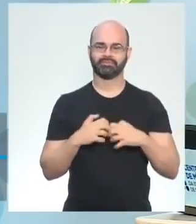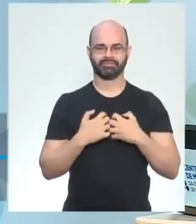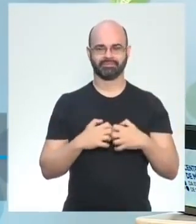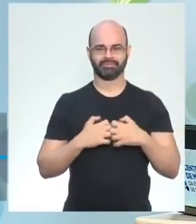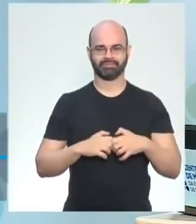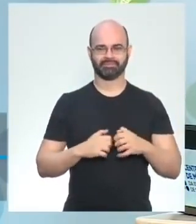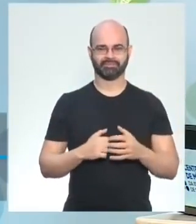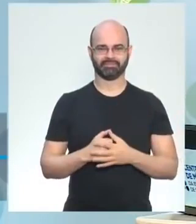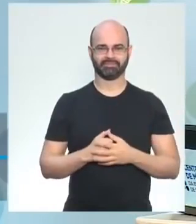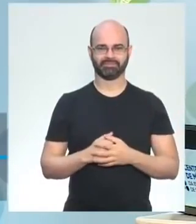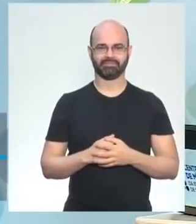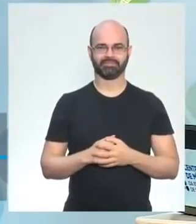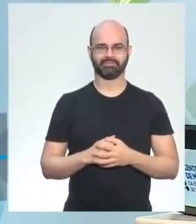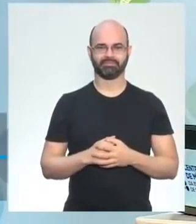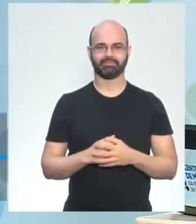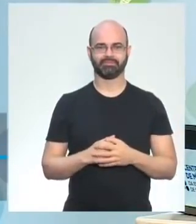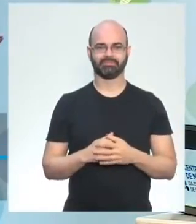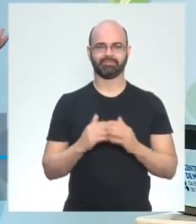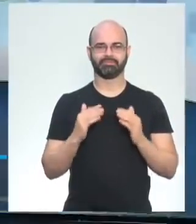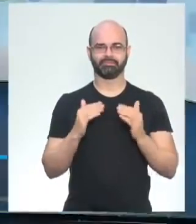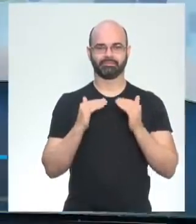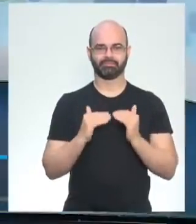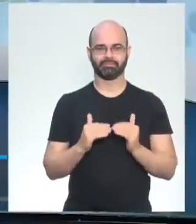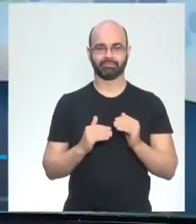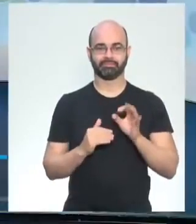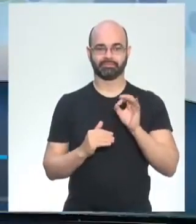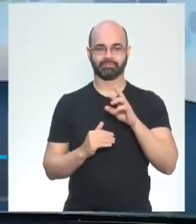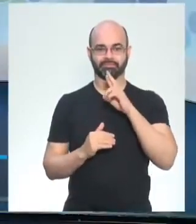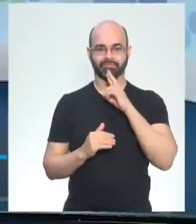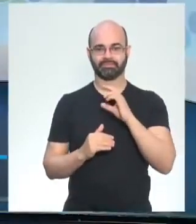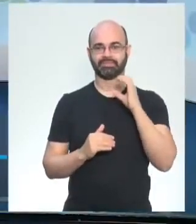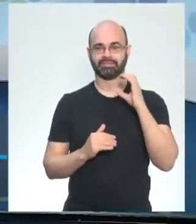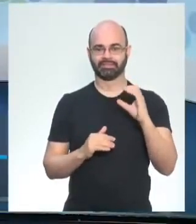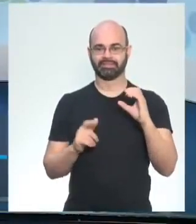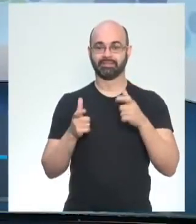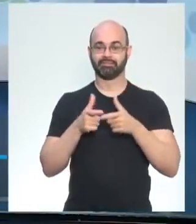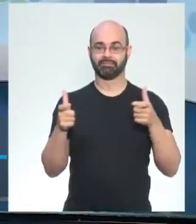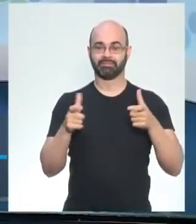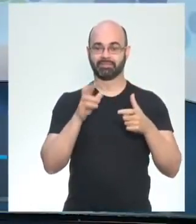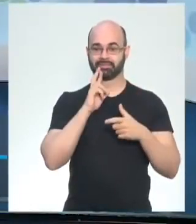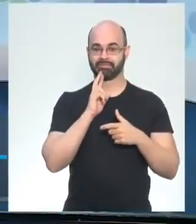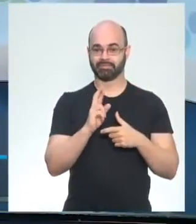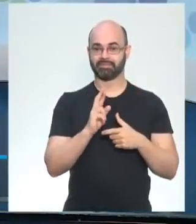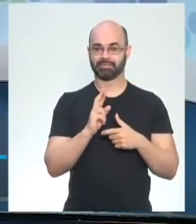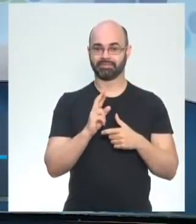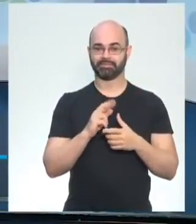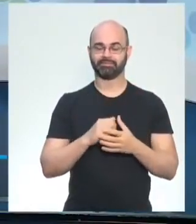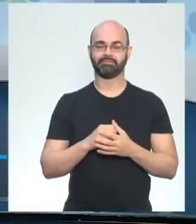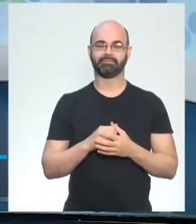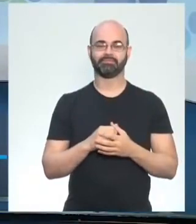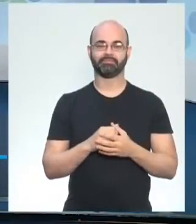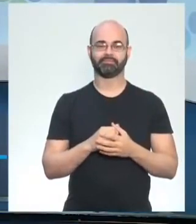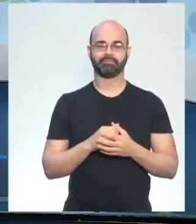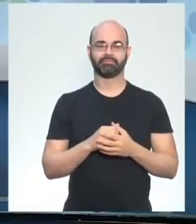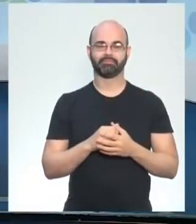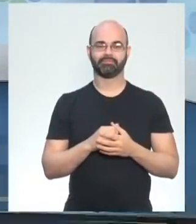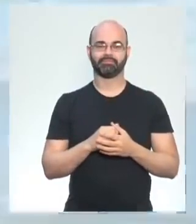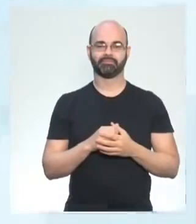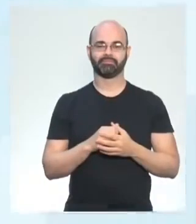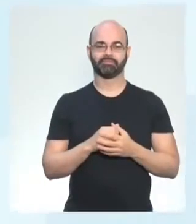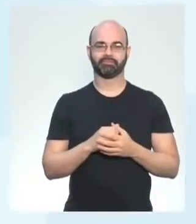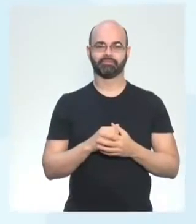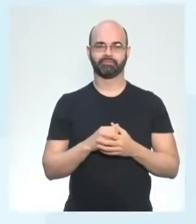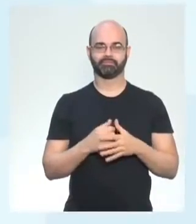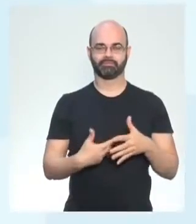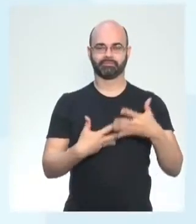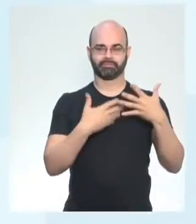beleza? Nessa resolução, Tony, que é a alternativa C, como a maioria respondeu aí no chat, né? Pode pôr na telinha. Eu fiz o seguinte,